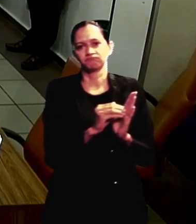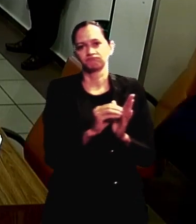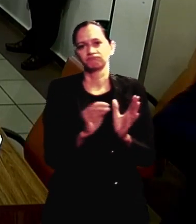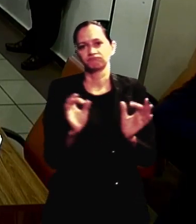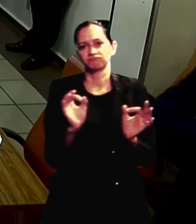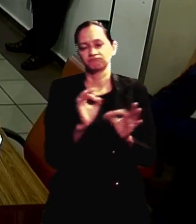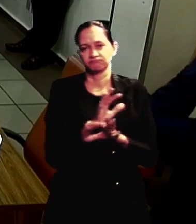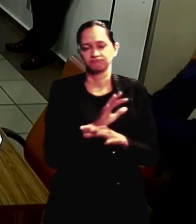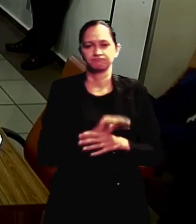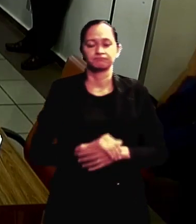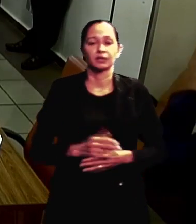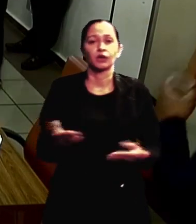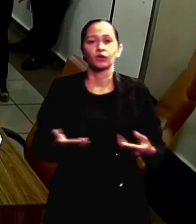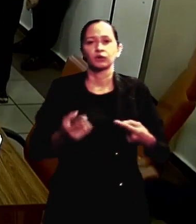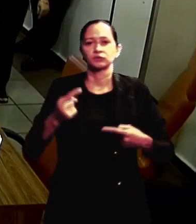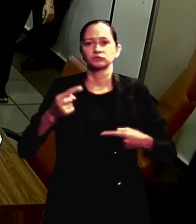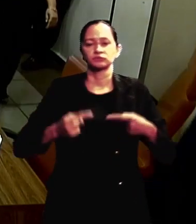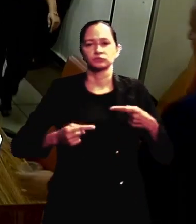em discussão.